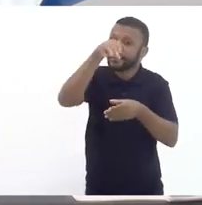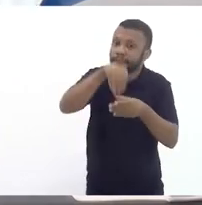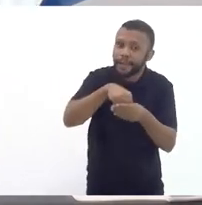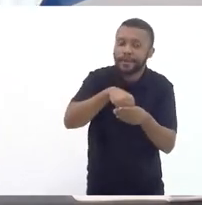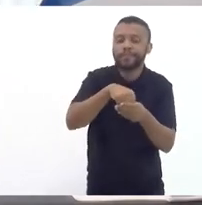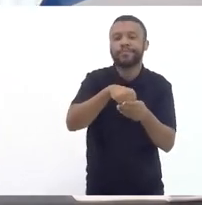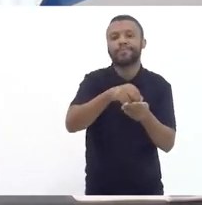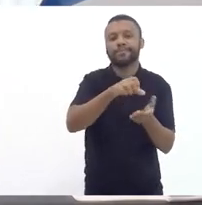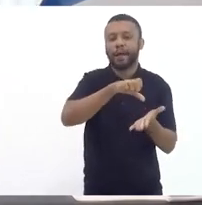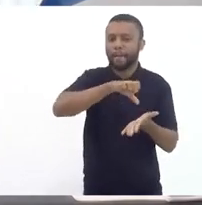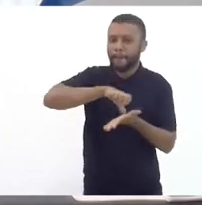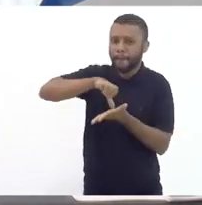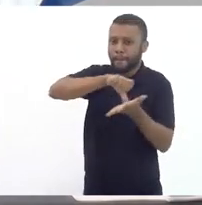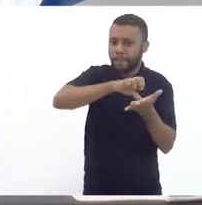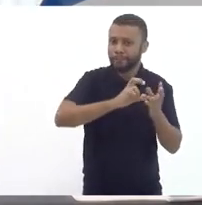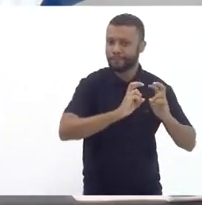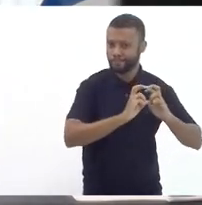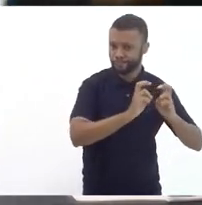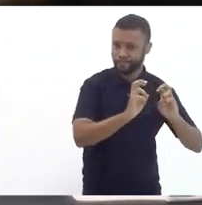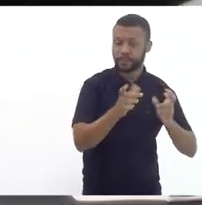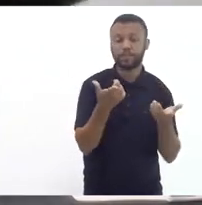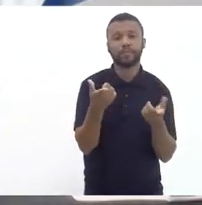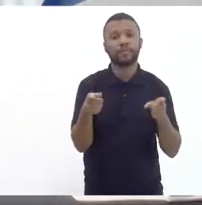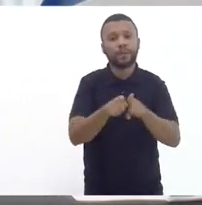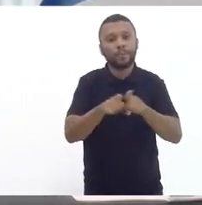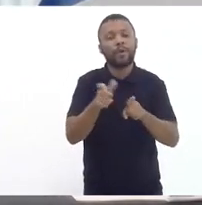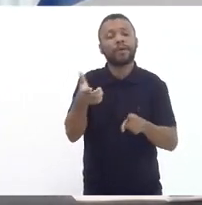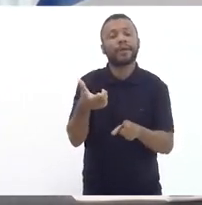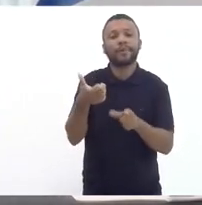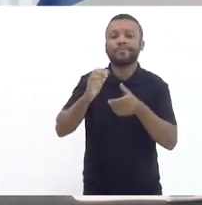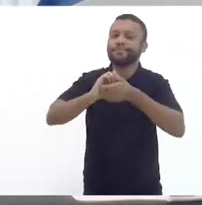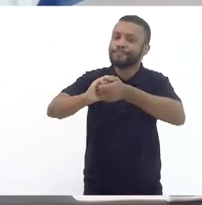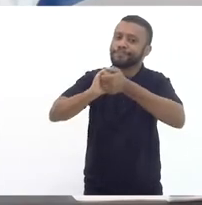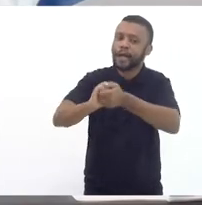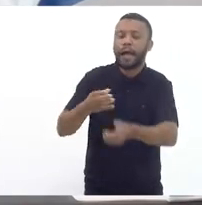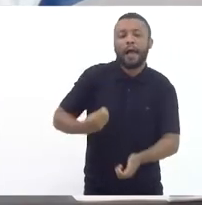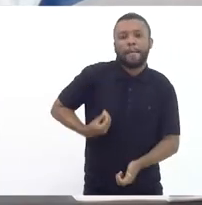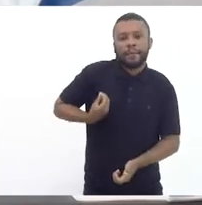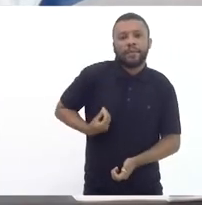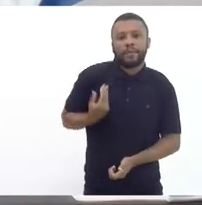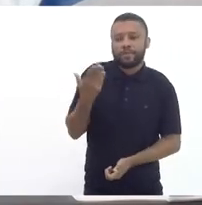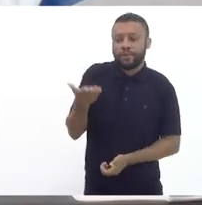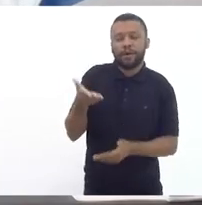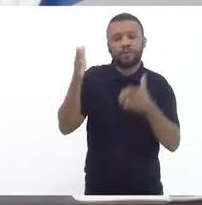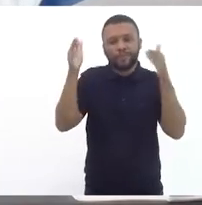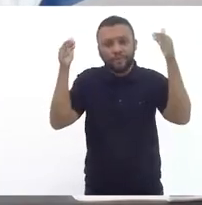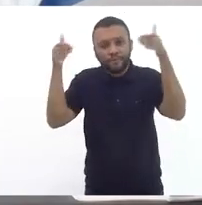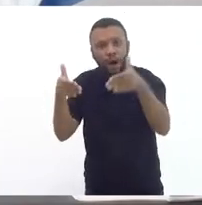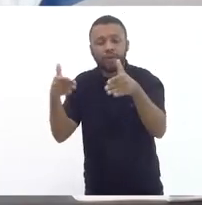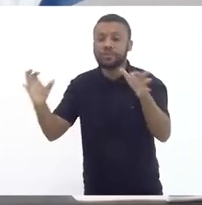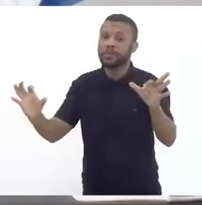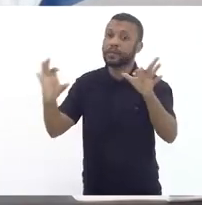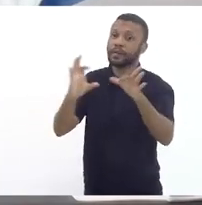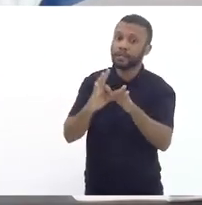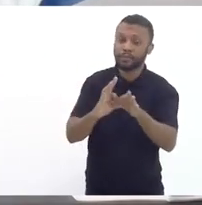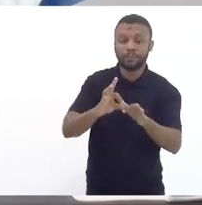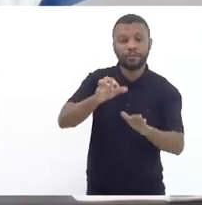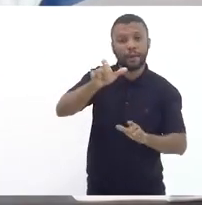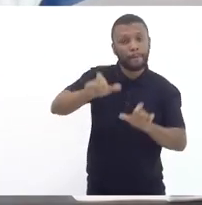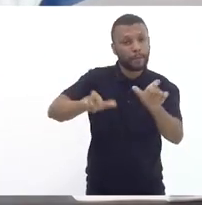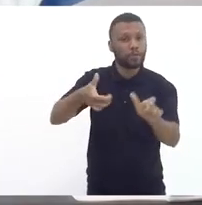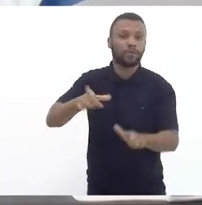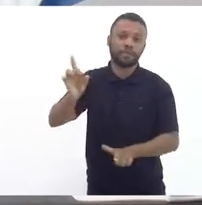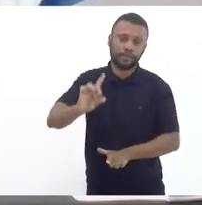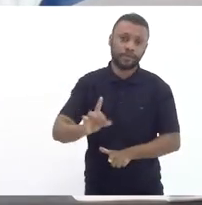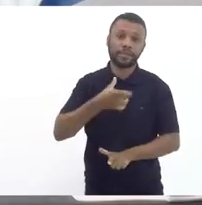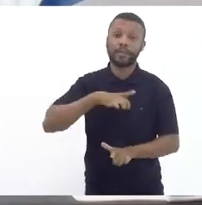também queria saudar a presença hoje do Conselho Estadual para a Política de Integração da Pessoa com Deficiência, que tem inclusive, uma comissão